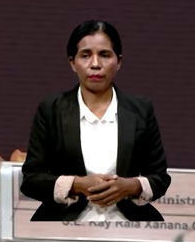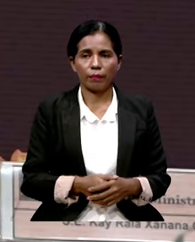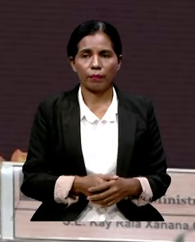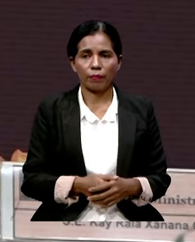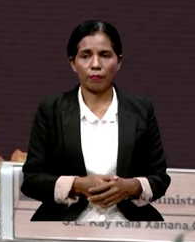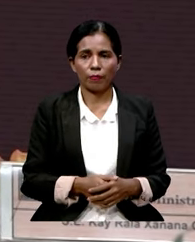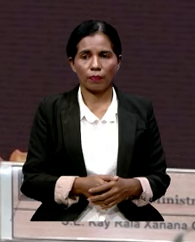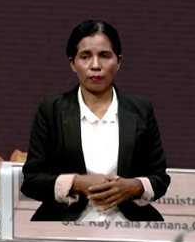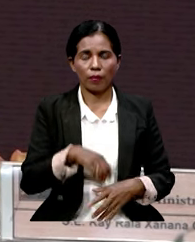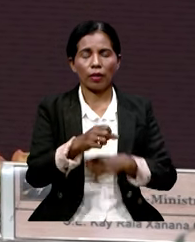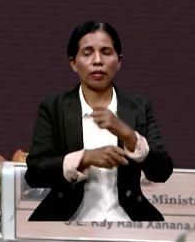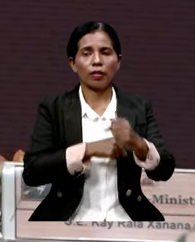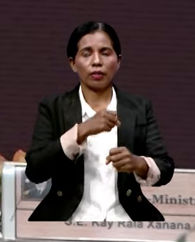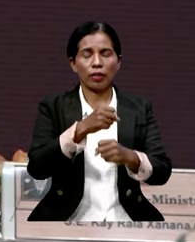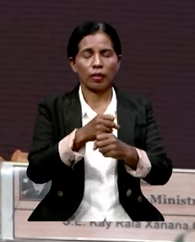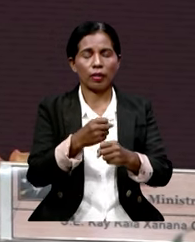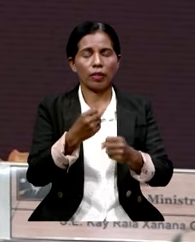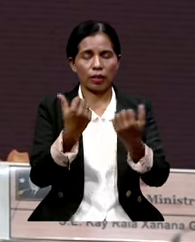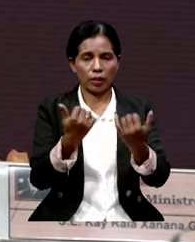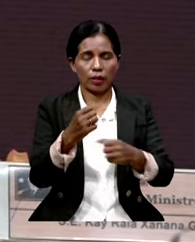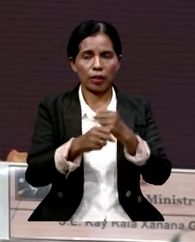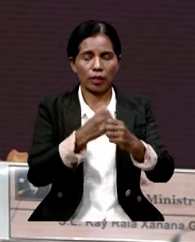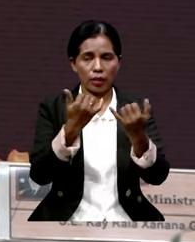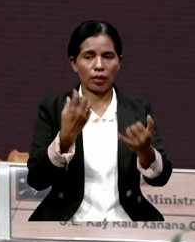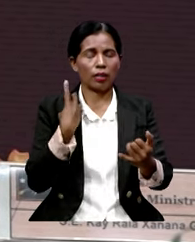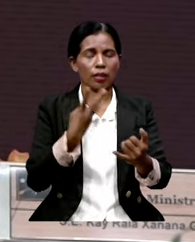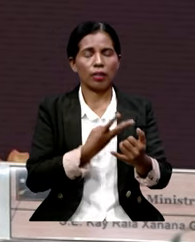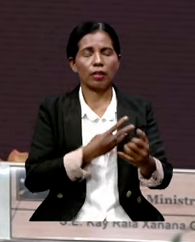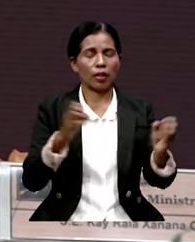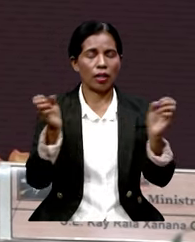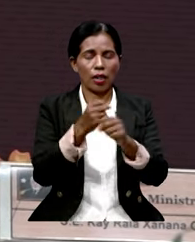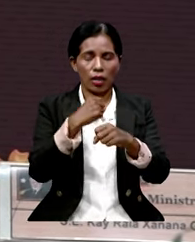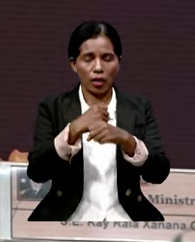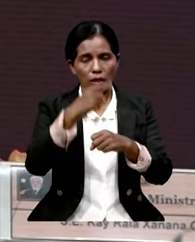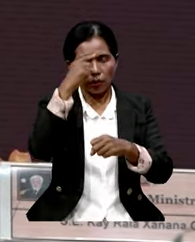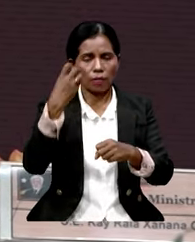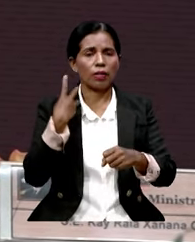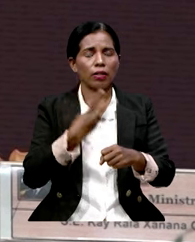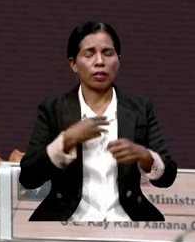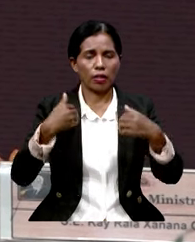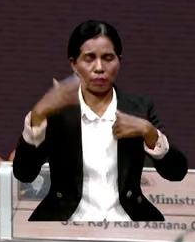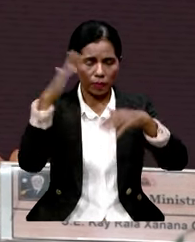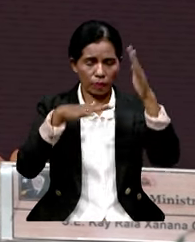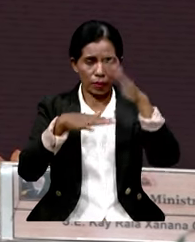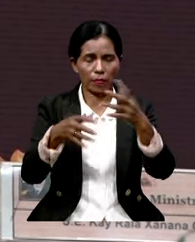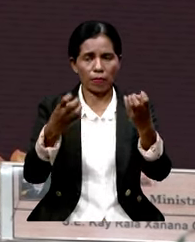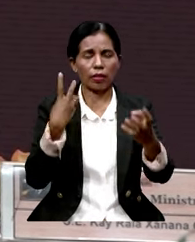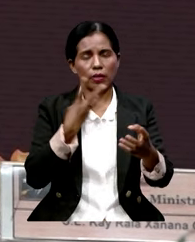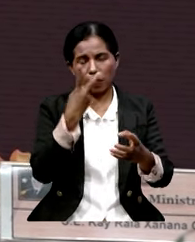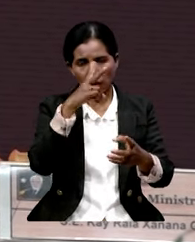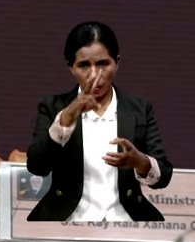Também, se tinha direito a conseguir algo também de um problema que foi um direito a correr, e